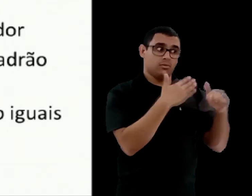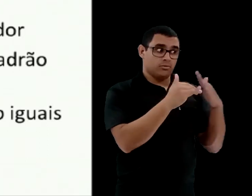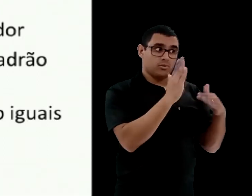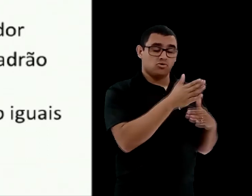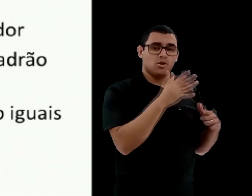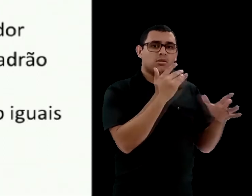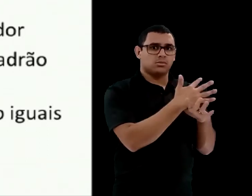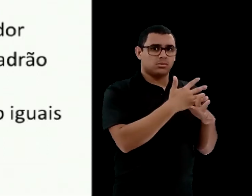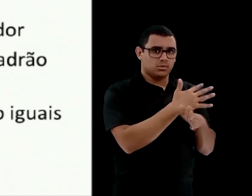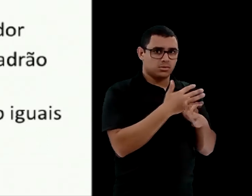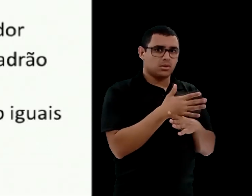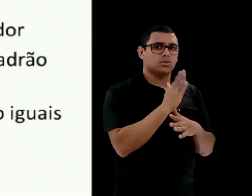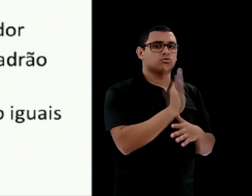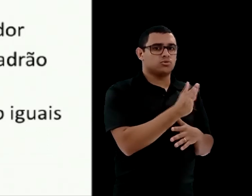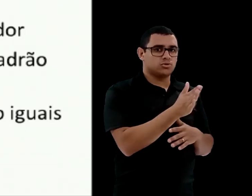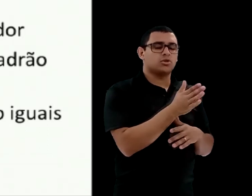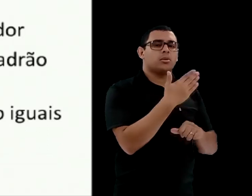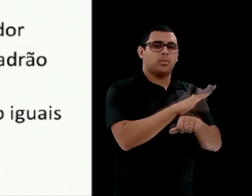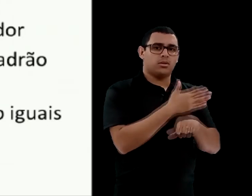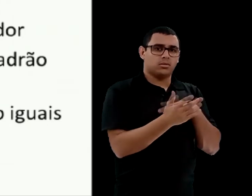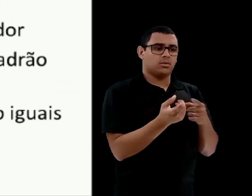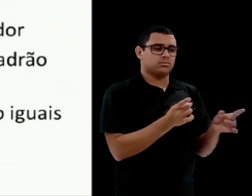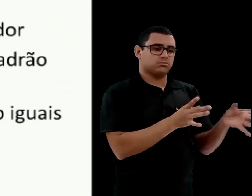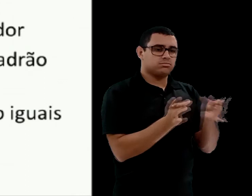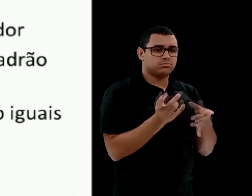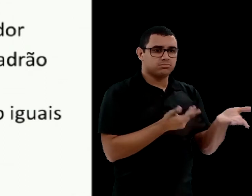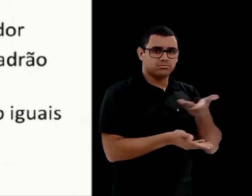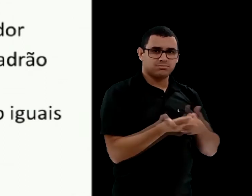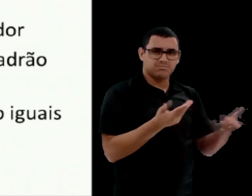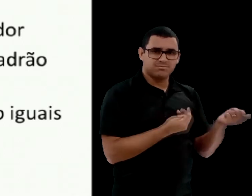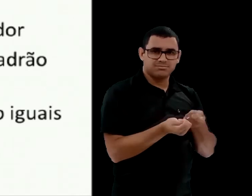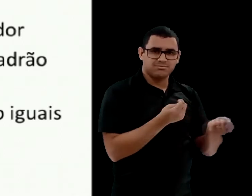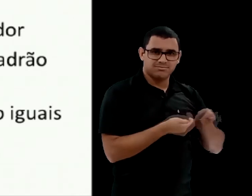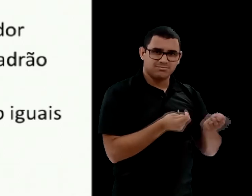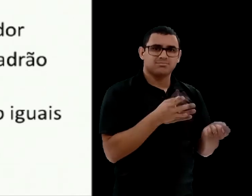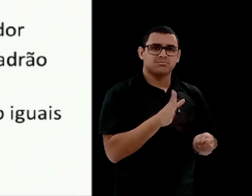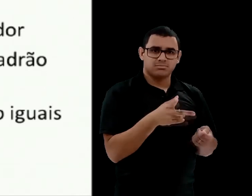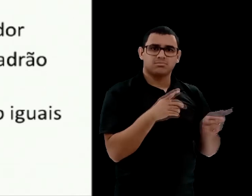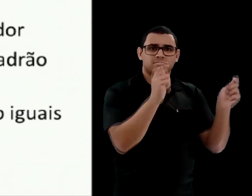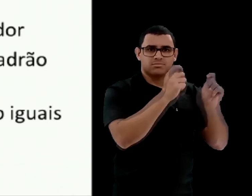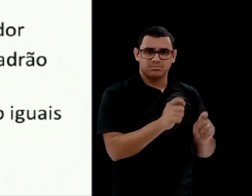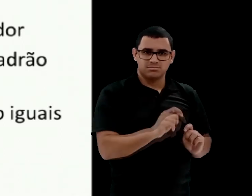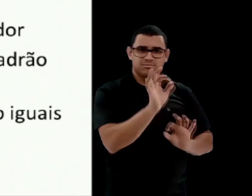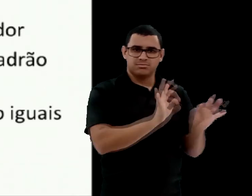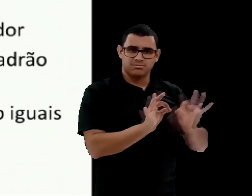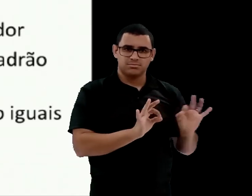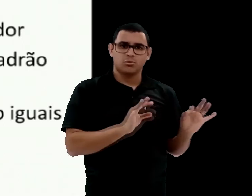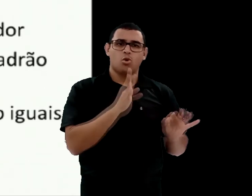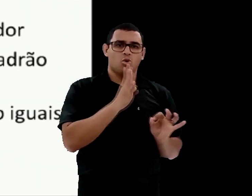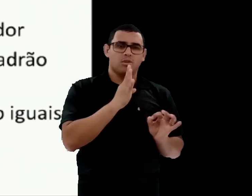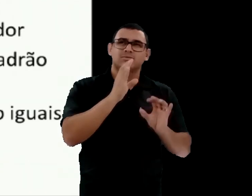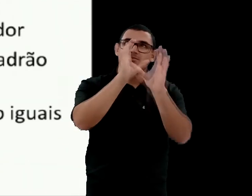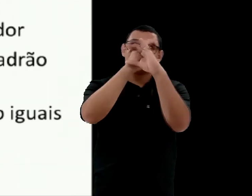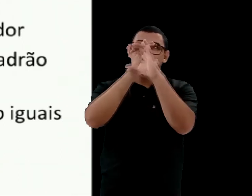desenvolvimento, eles haviam construído cidades, eles praticavam o comércio, artesanato, eles tinham também conhecimentos na